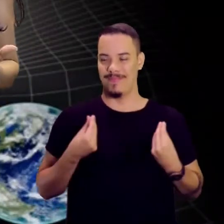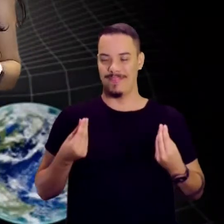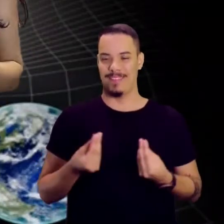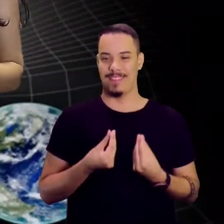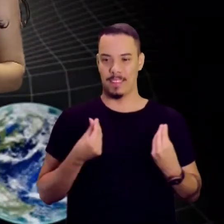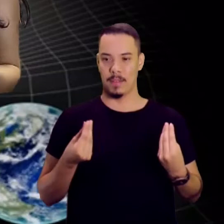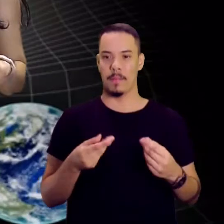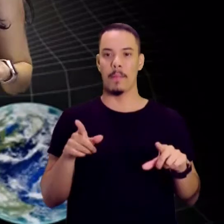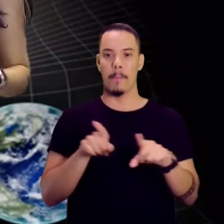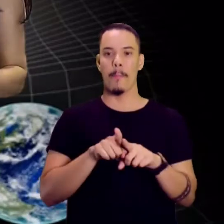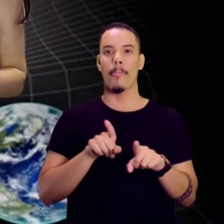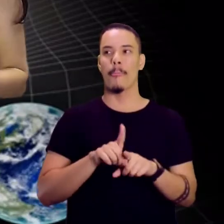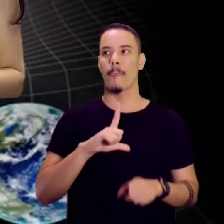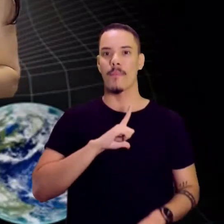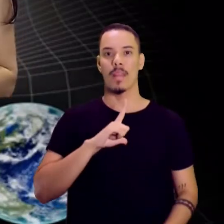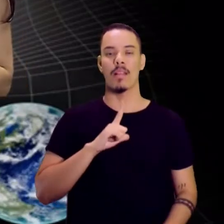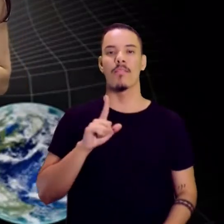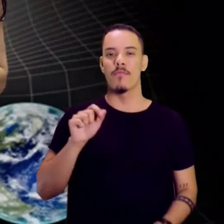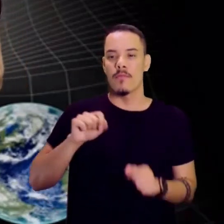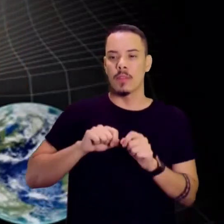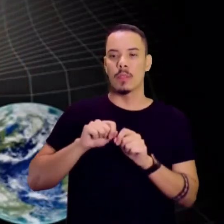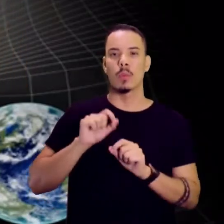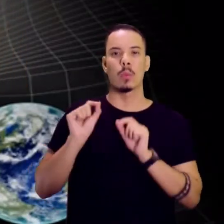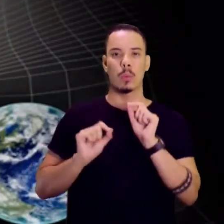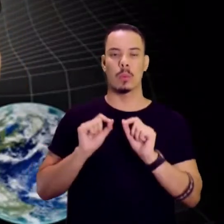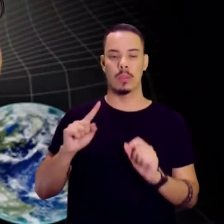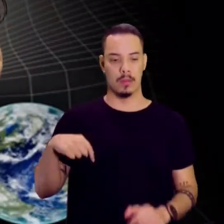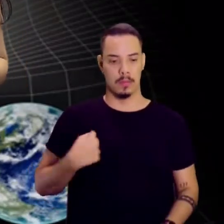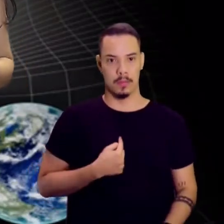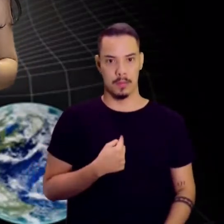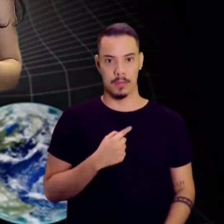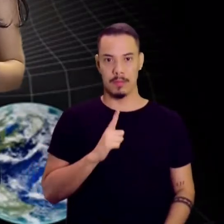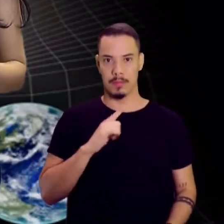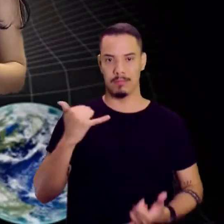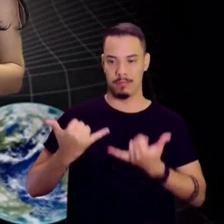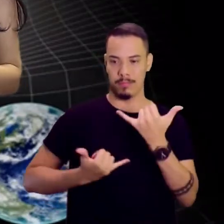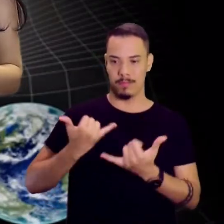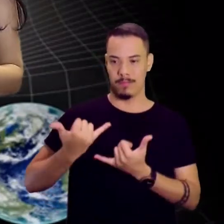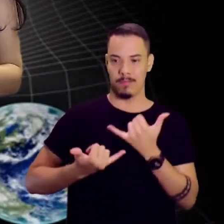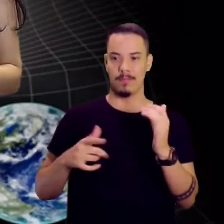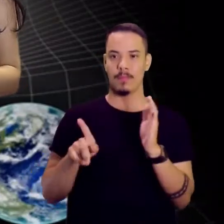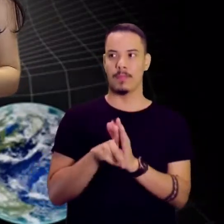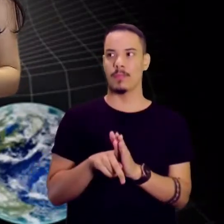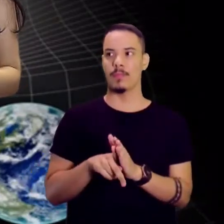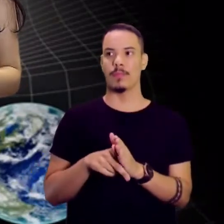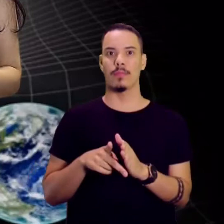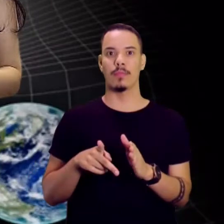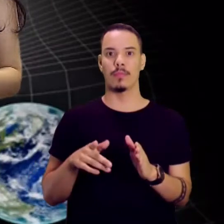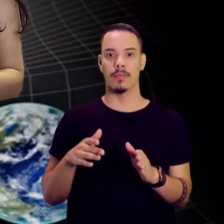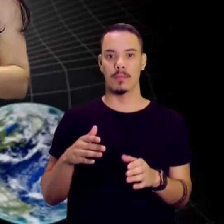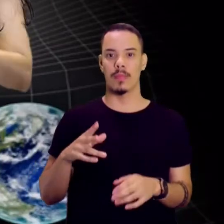aparentemente também desse para fazer essa sensação. Imagina a pessoa num brinquedo de parque, aquele brinquedo de queda livre, você está